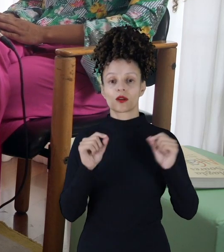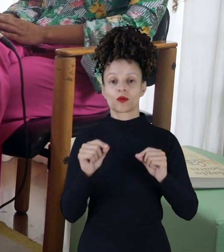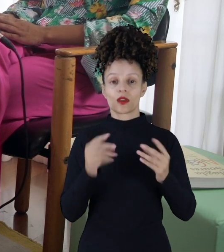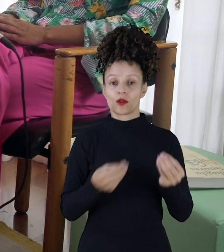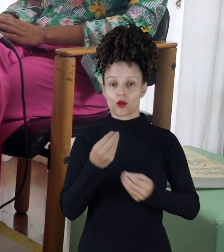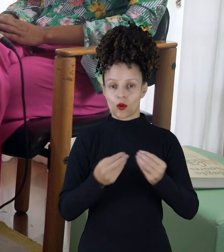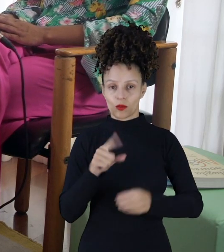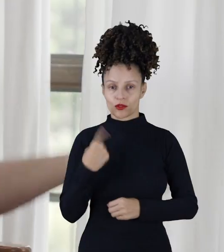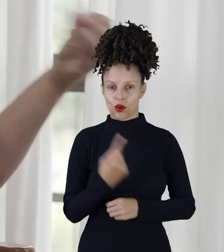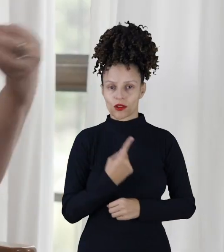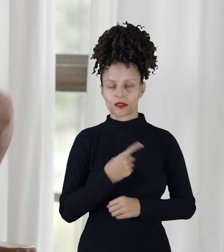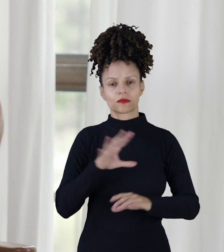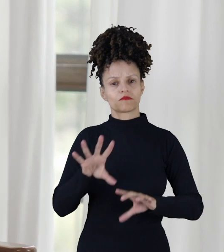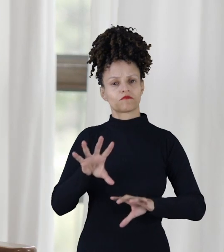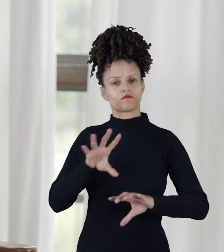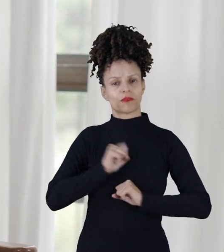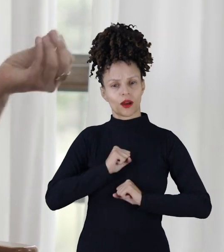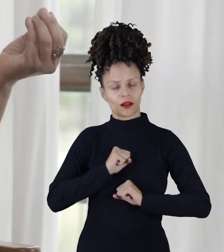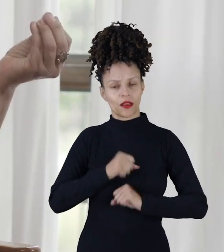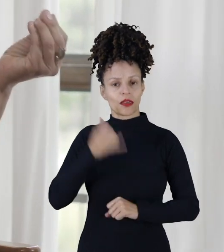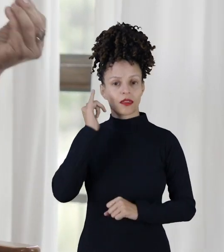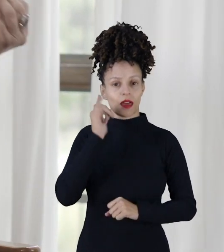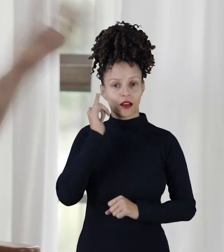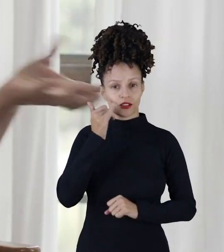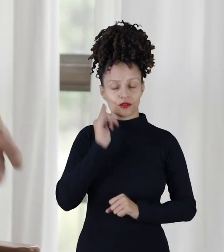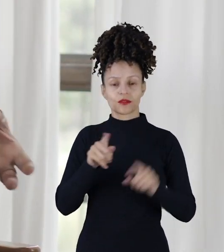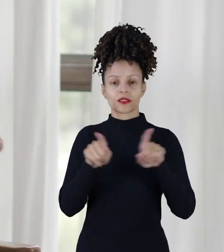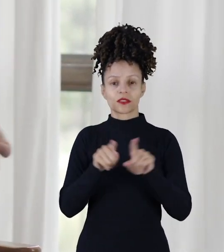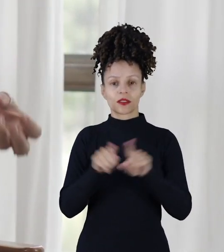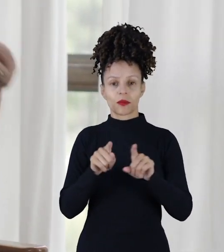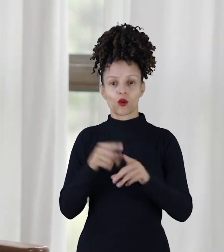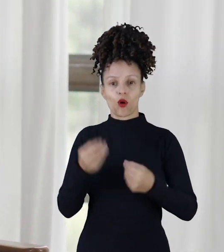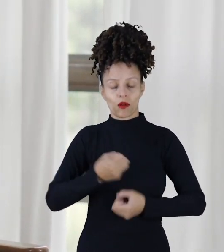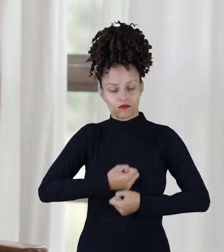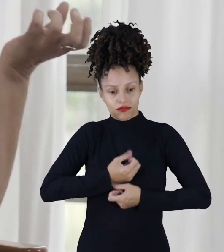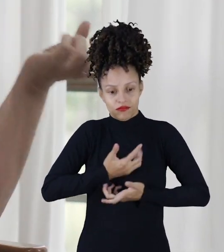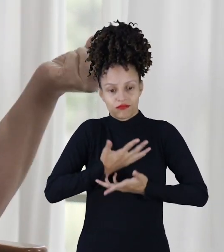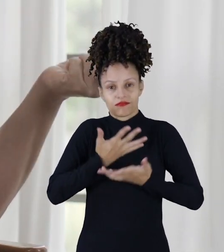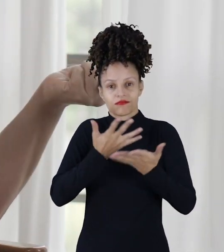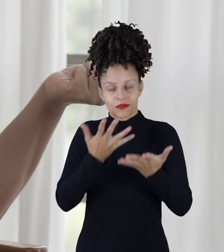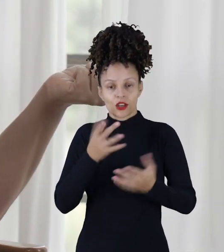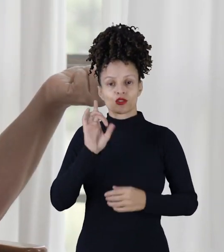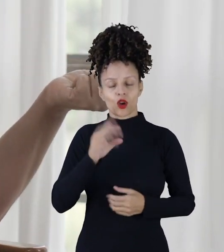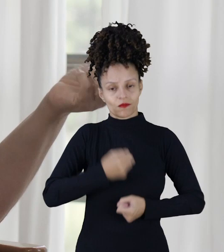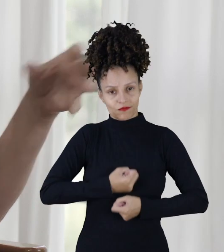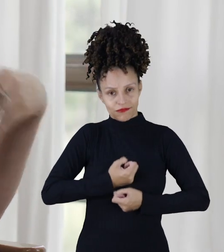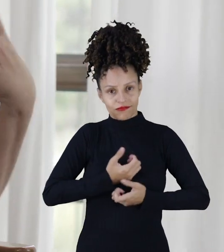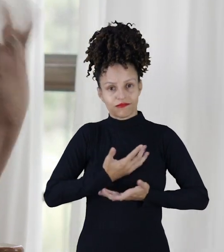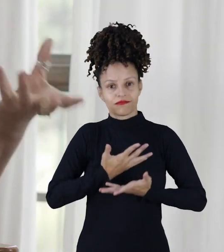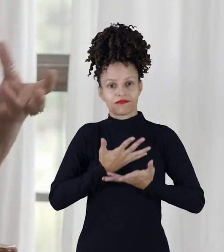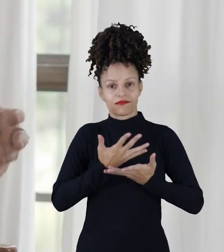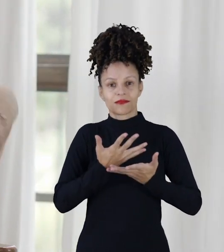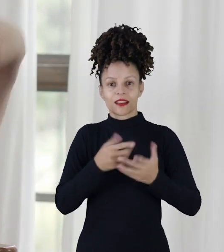mostra como nós podemos nos apropriar das narrativas e como elas crescem dentro da gente. E não